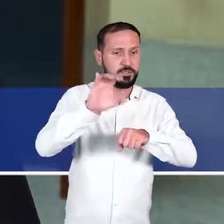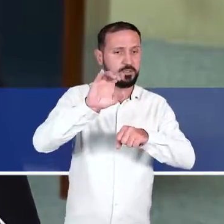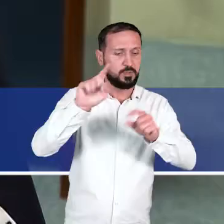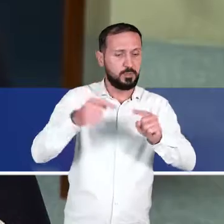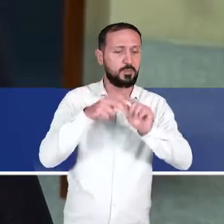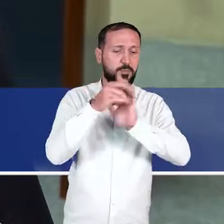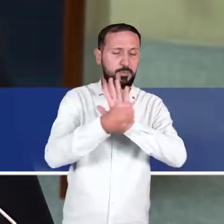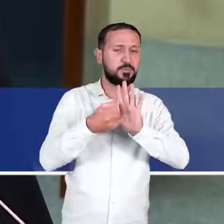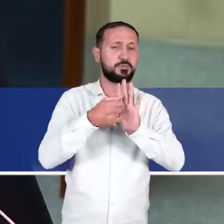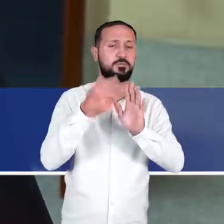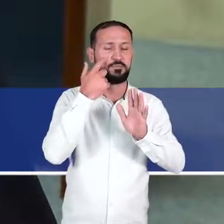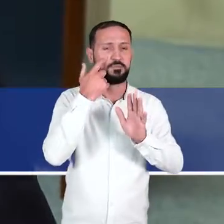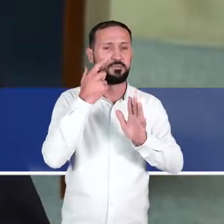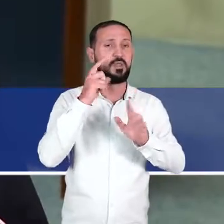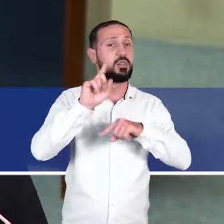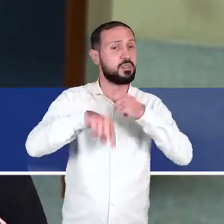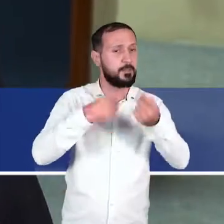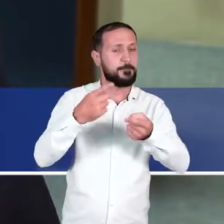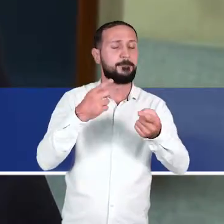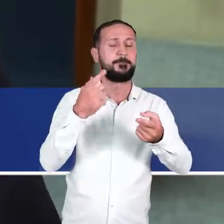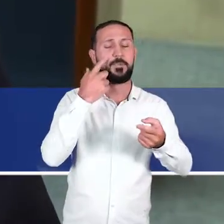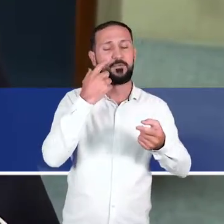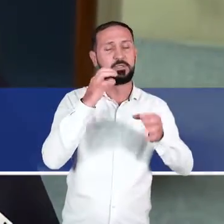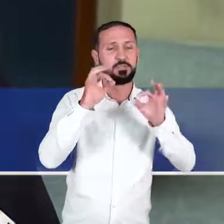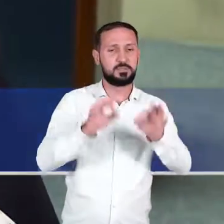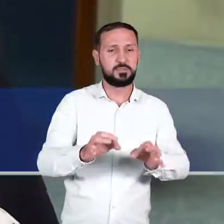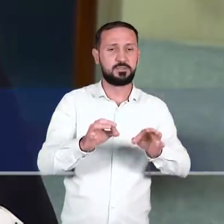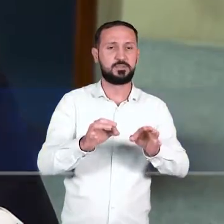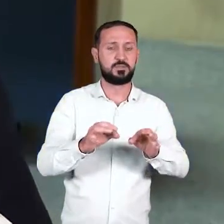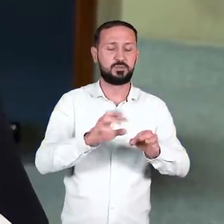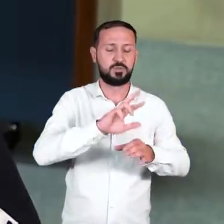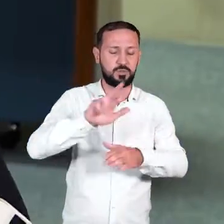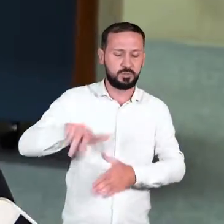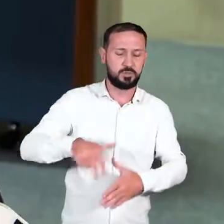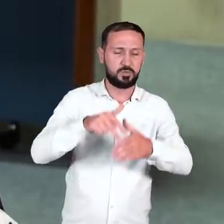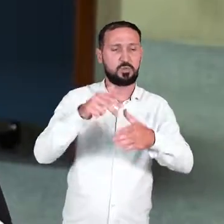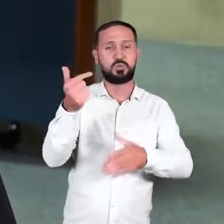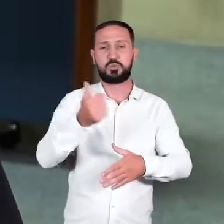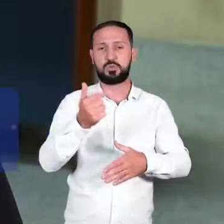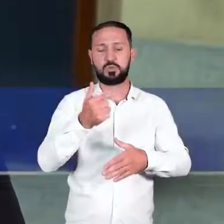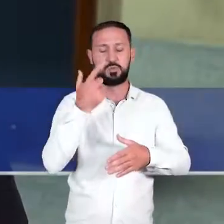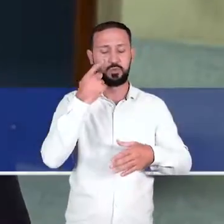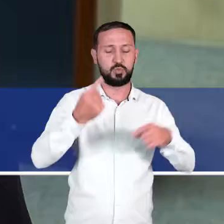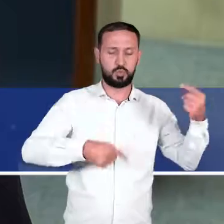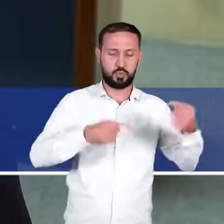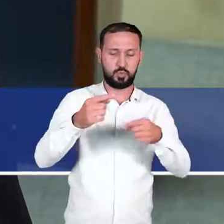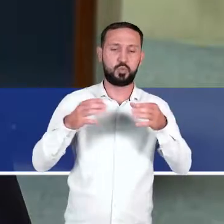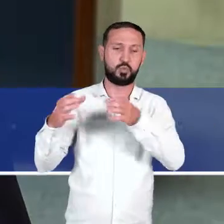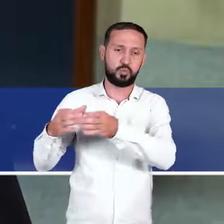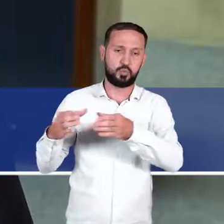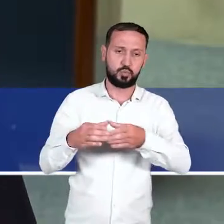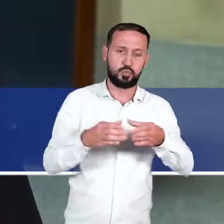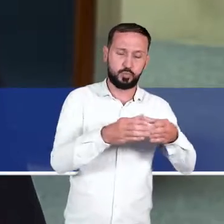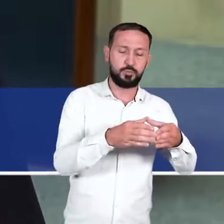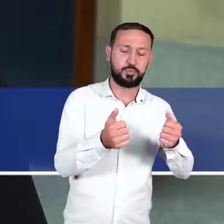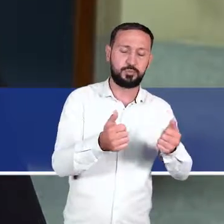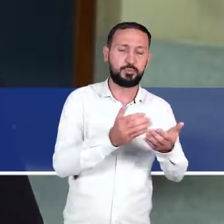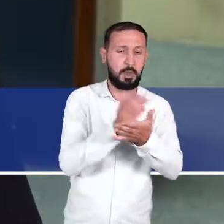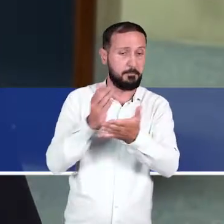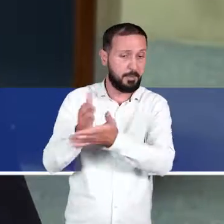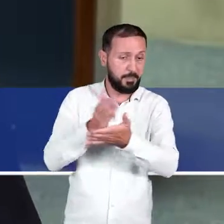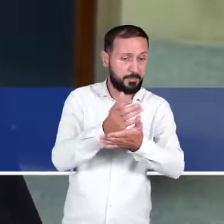constitucionalidade do projeto. O mérito vai ser decidido em plenário em segunda votação, depois de passado pelas comissões de